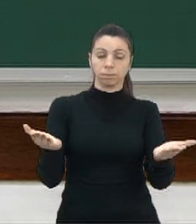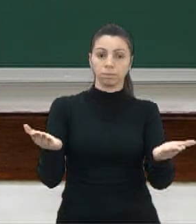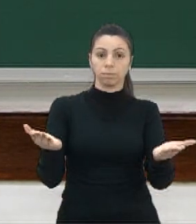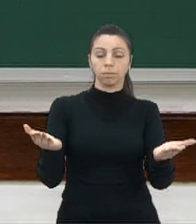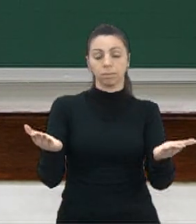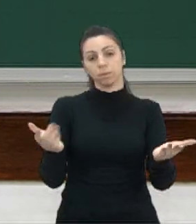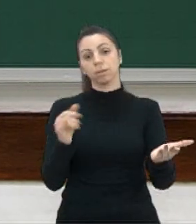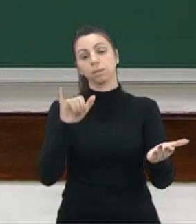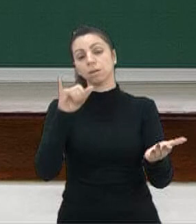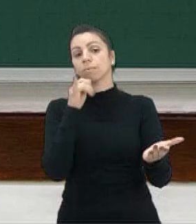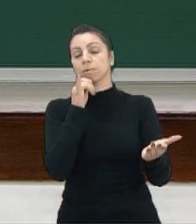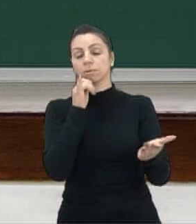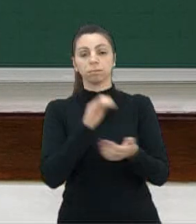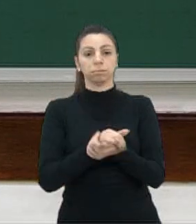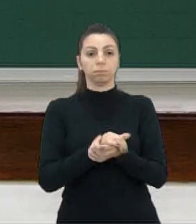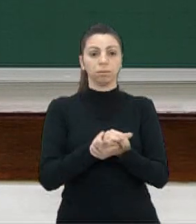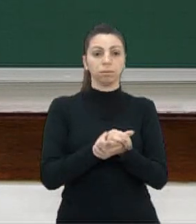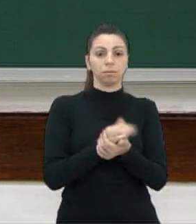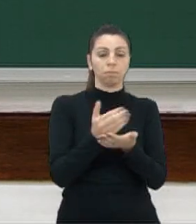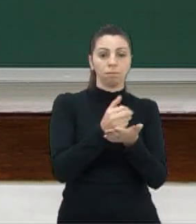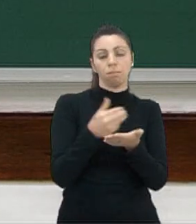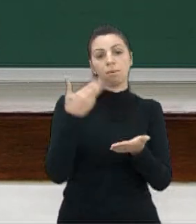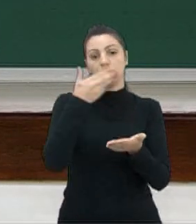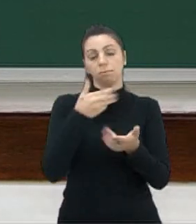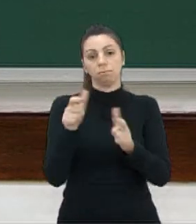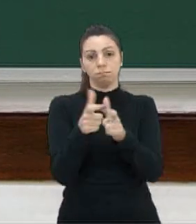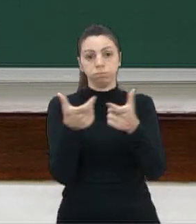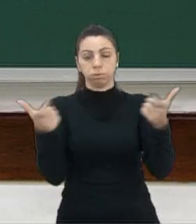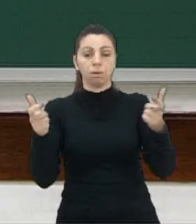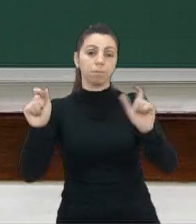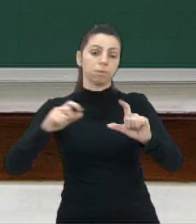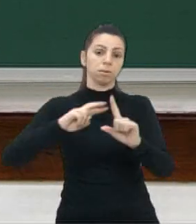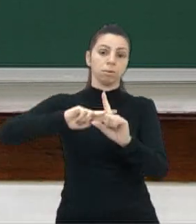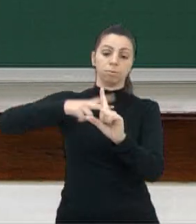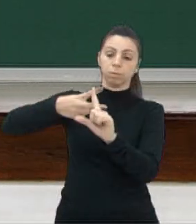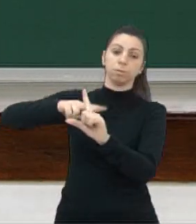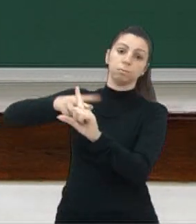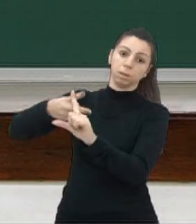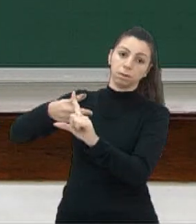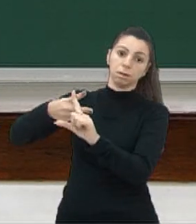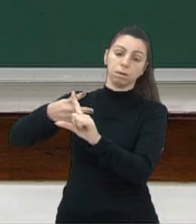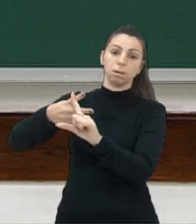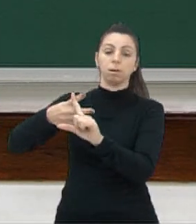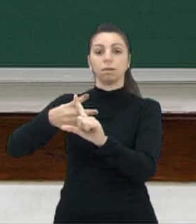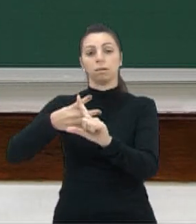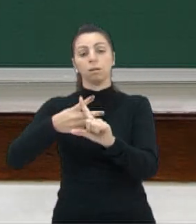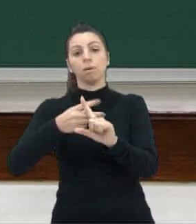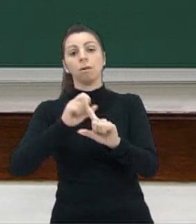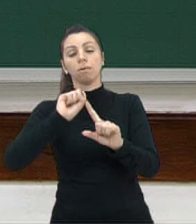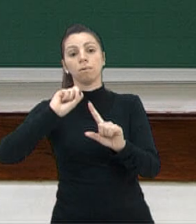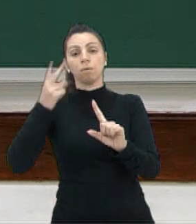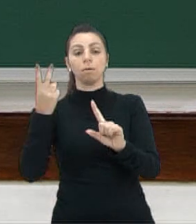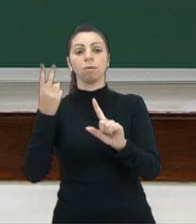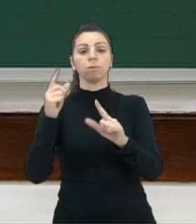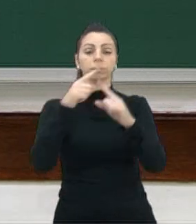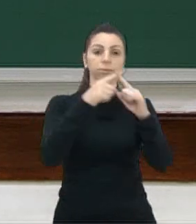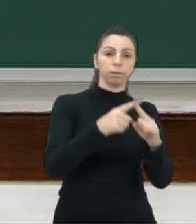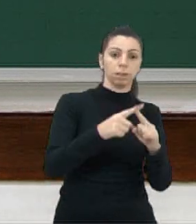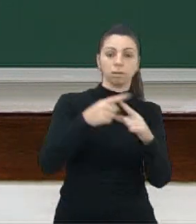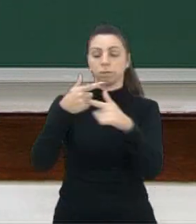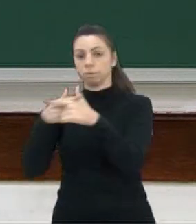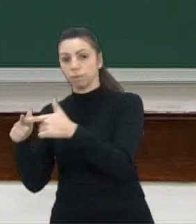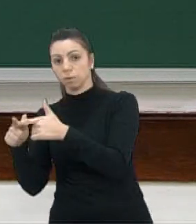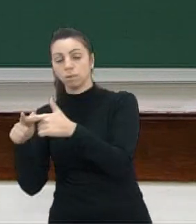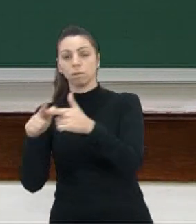quero um bolo maior ou um bolo menor, eu vou ter que multiplicar ou dividir, aumentar ou diminuir a quantidade dos meus